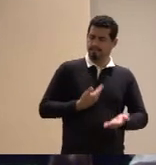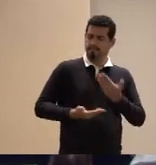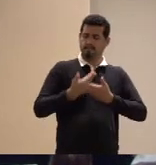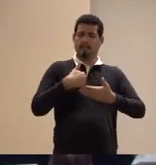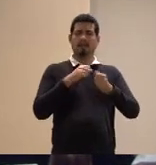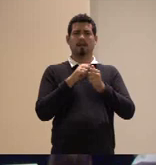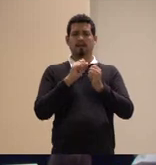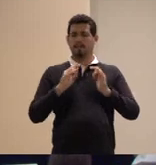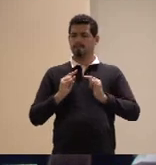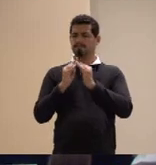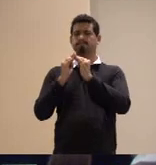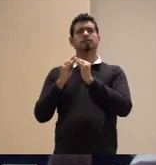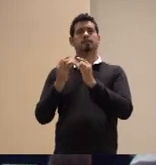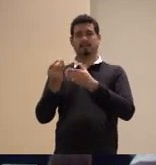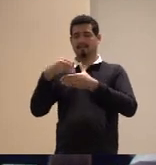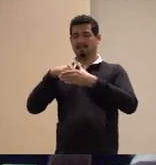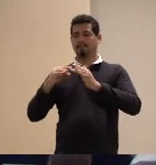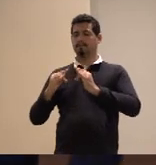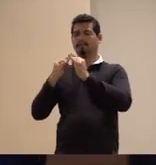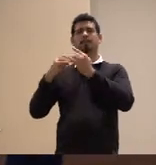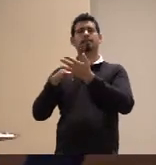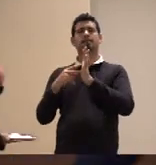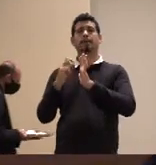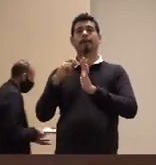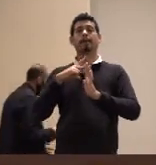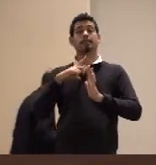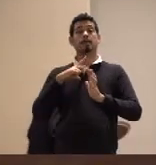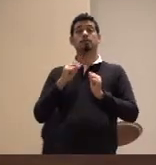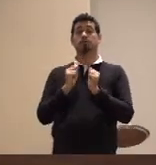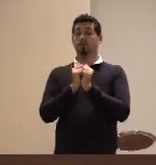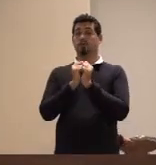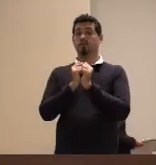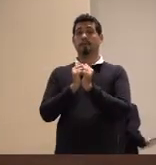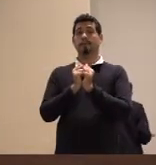institucional, foram apontadas também com QI